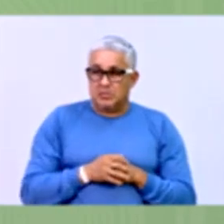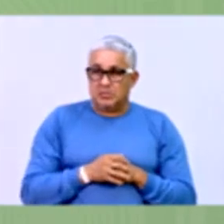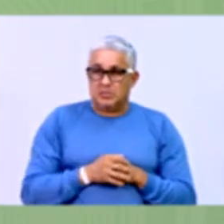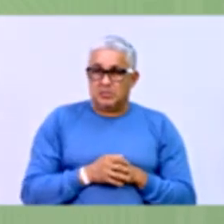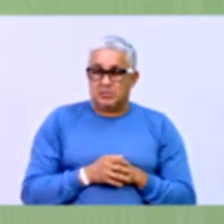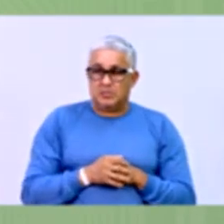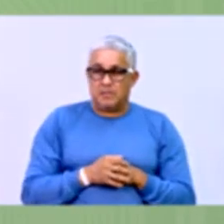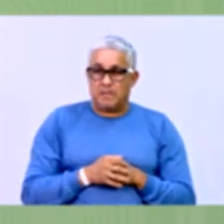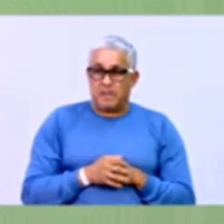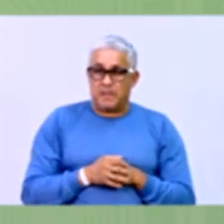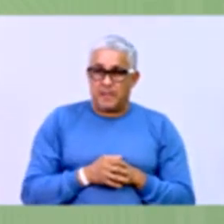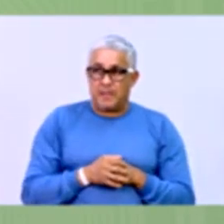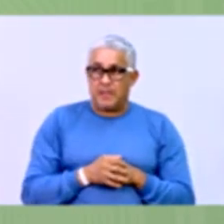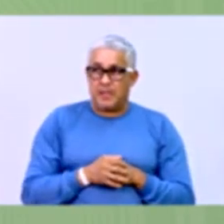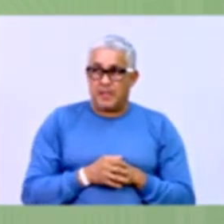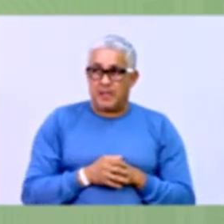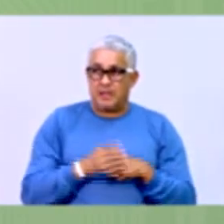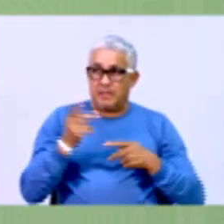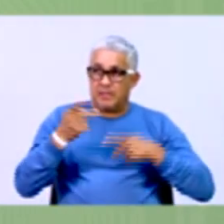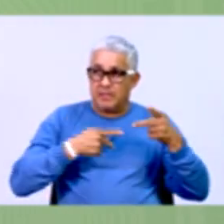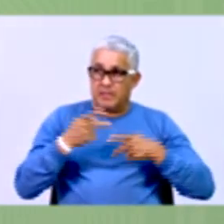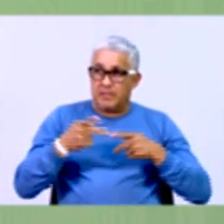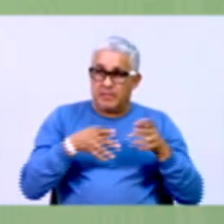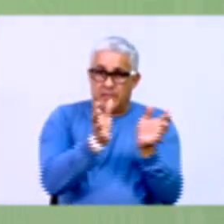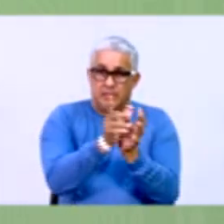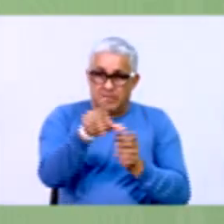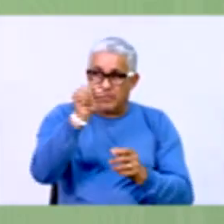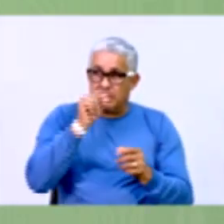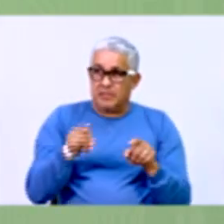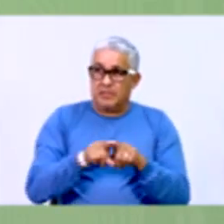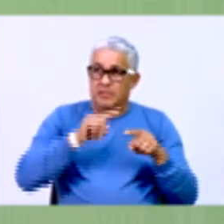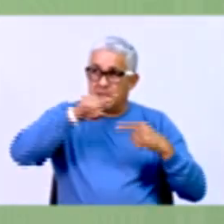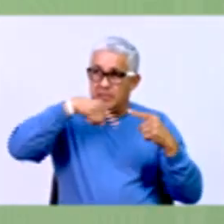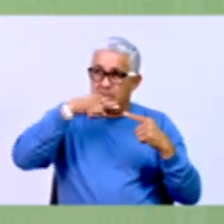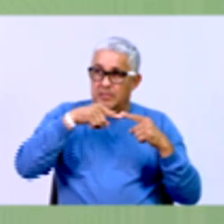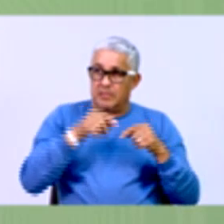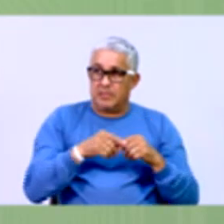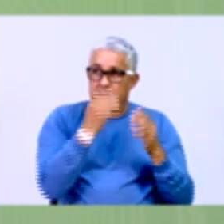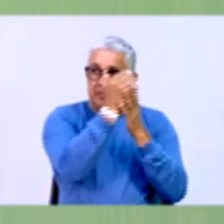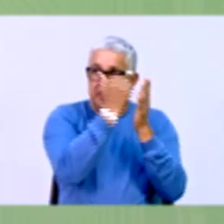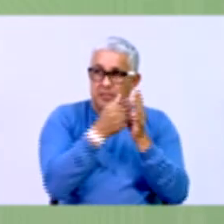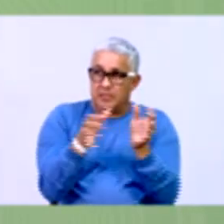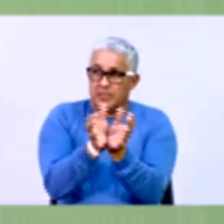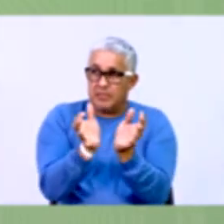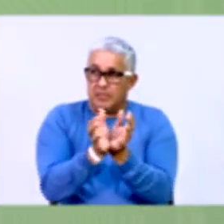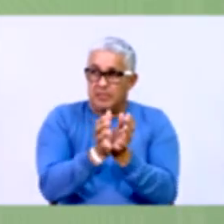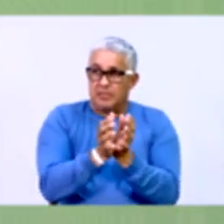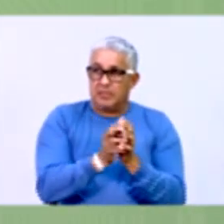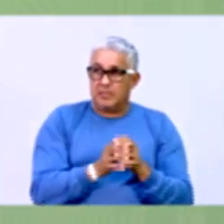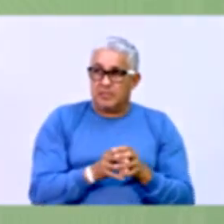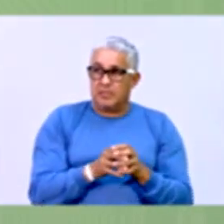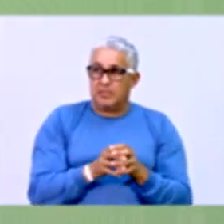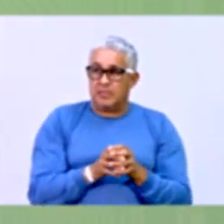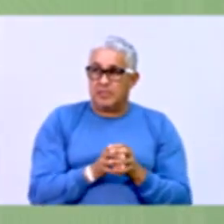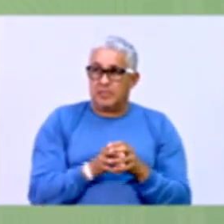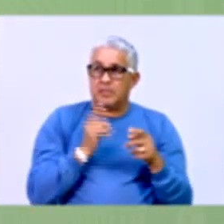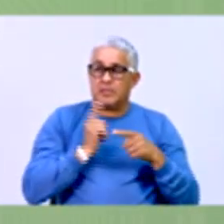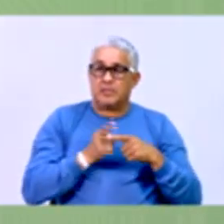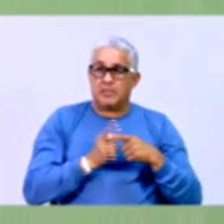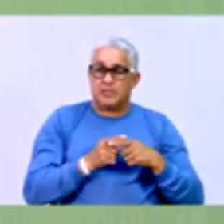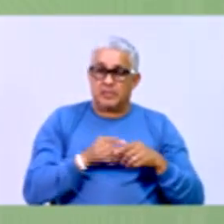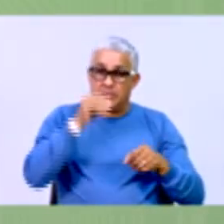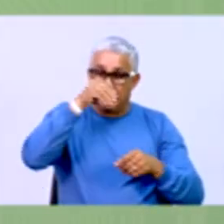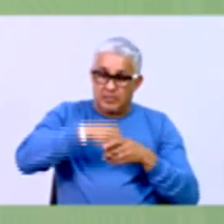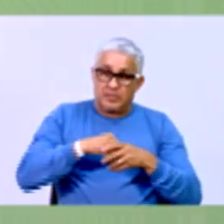né? Planejamento, a definição do escopo, dos objetivos, a escolha da equipe, que vai ser importante, por quê? Porque